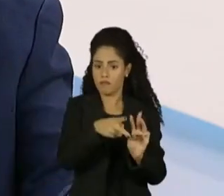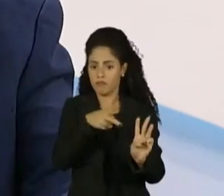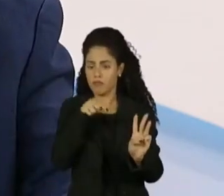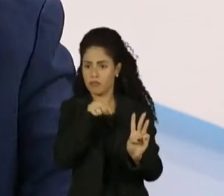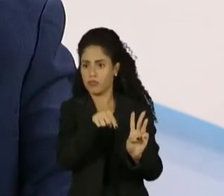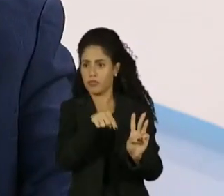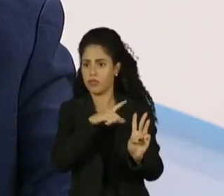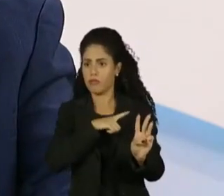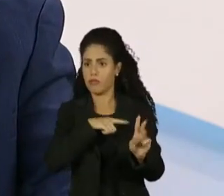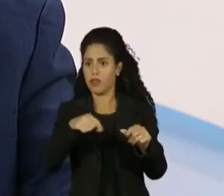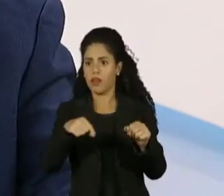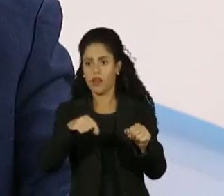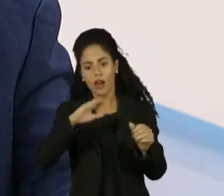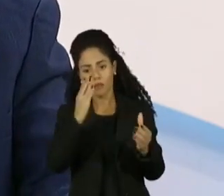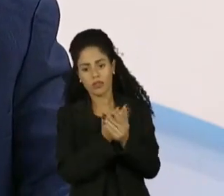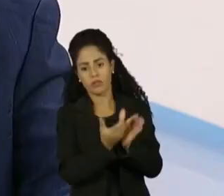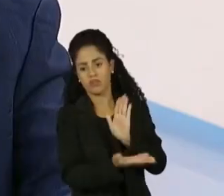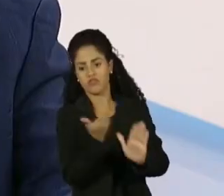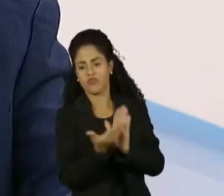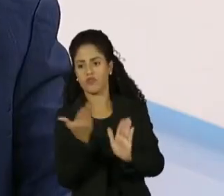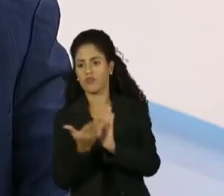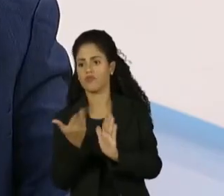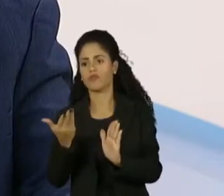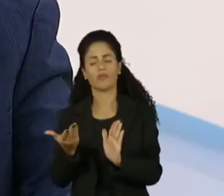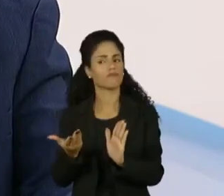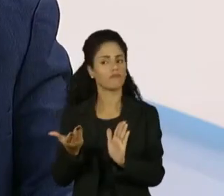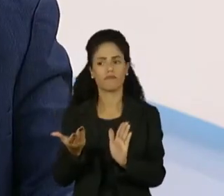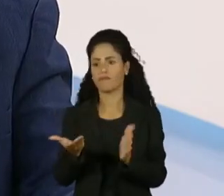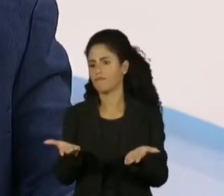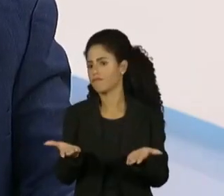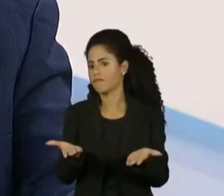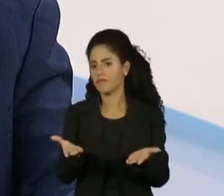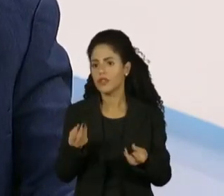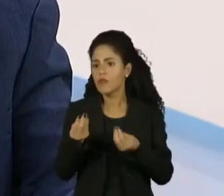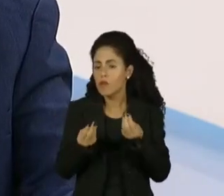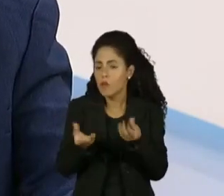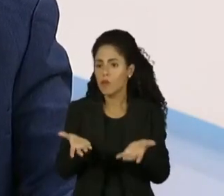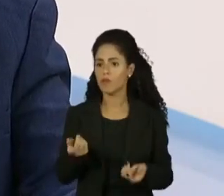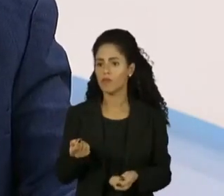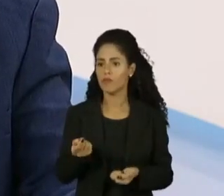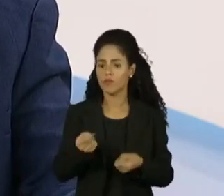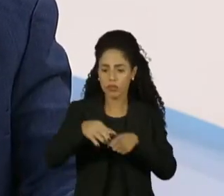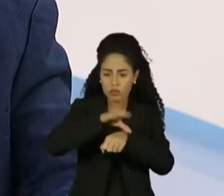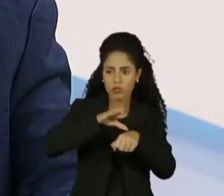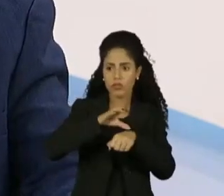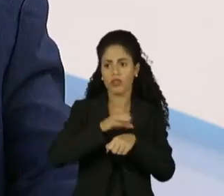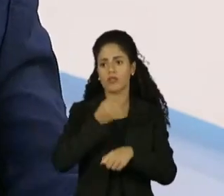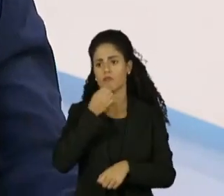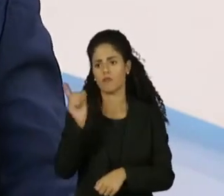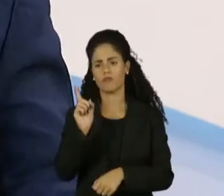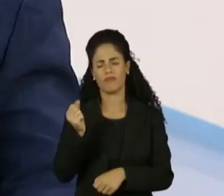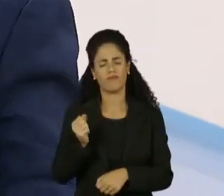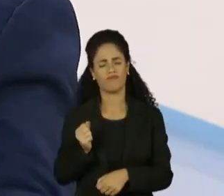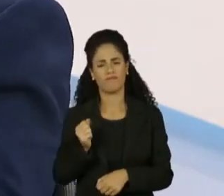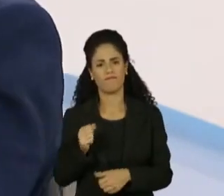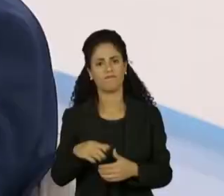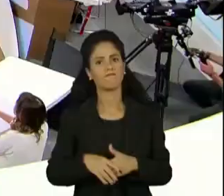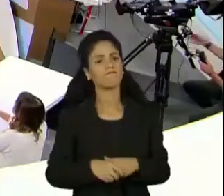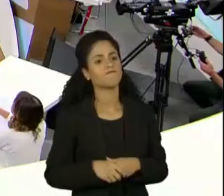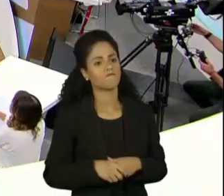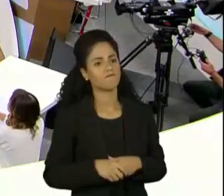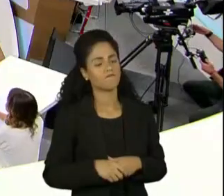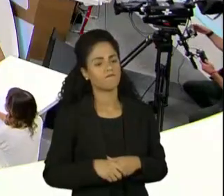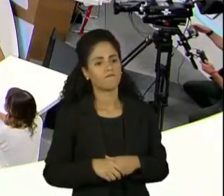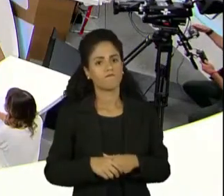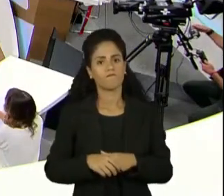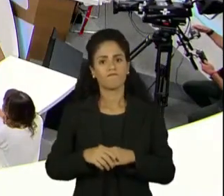objeto de um processo de desapropriação, isso é instabilidade, insegurança jurídica, imprevisibilidade, não faz bem ao país. Senadora, eu queria falar um